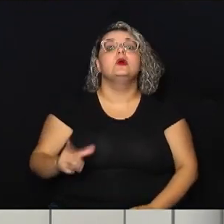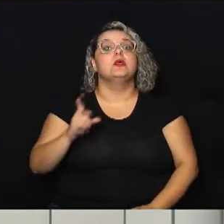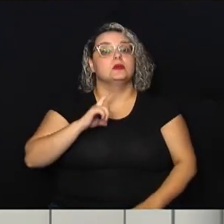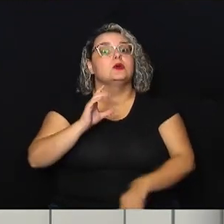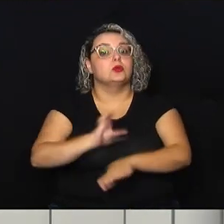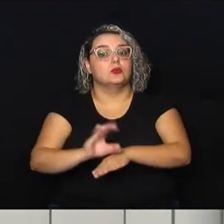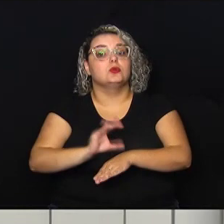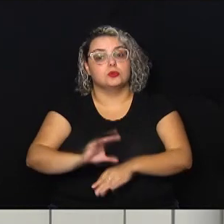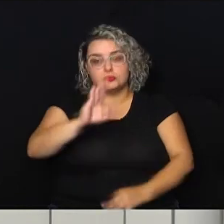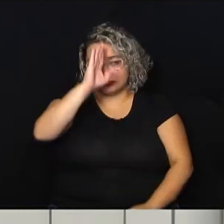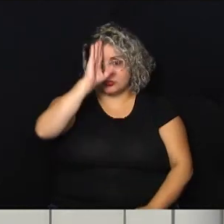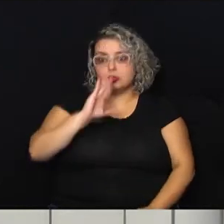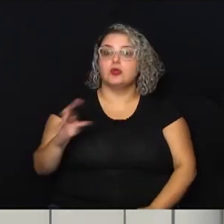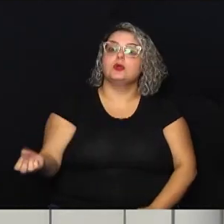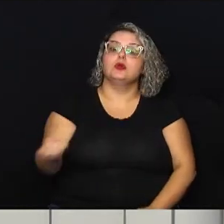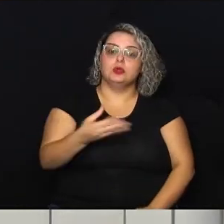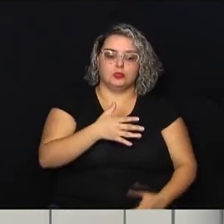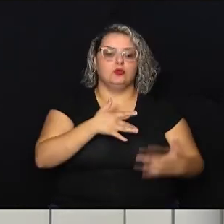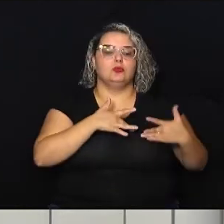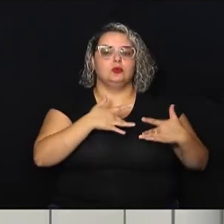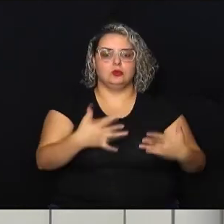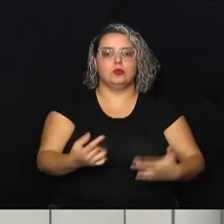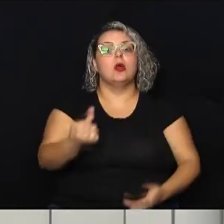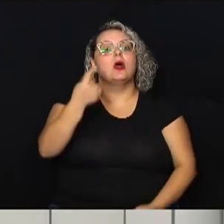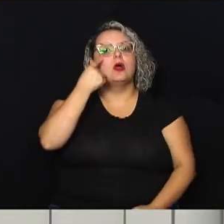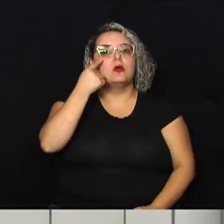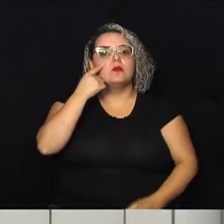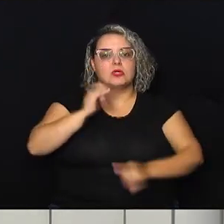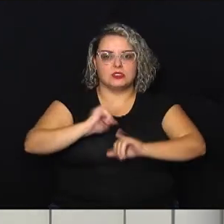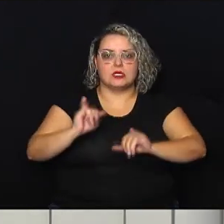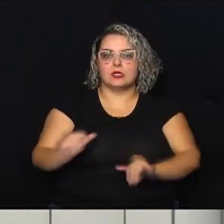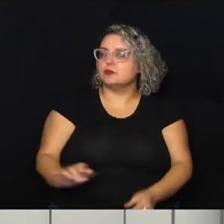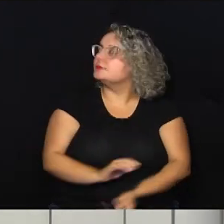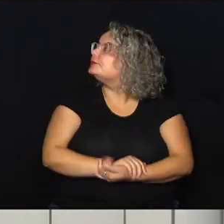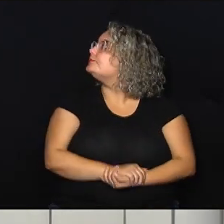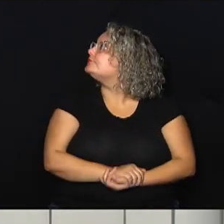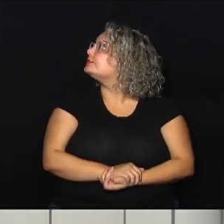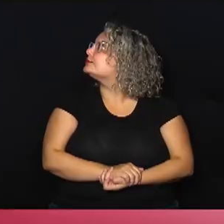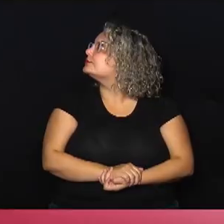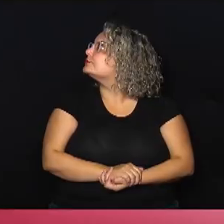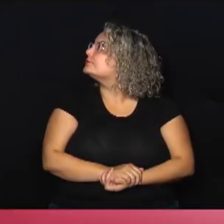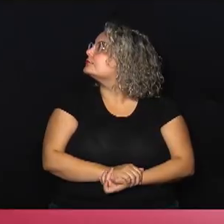gratuito para novos voluntários. Confira este recado.